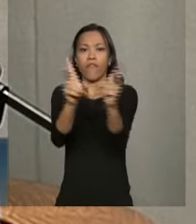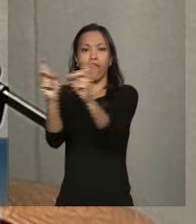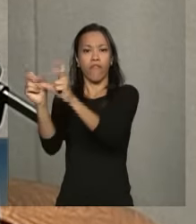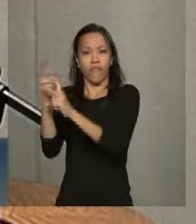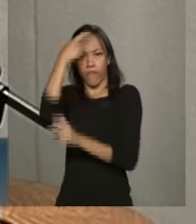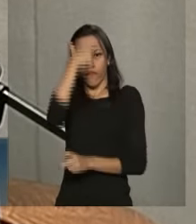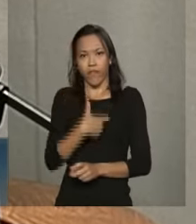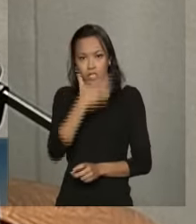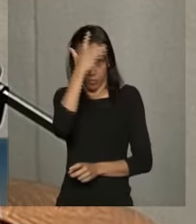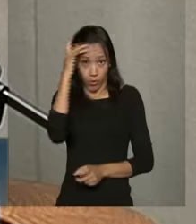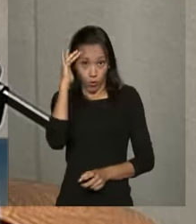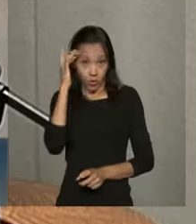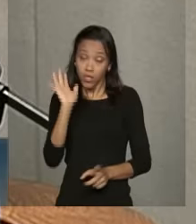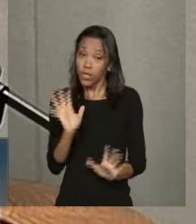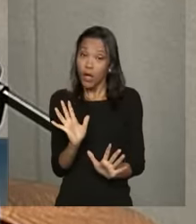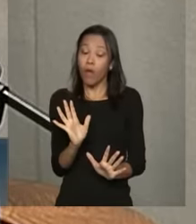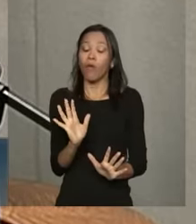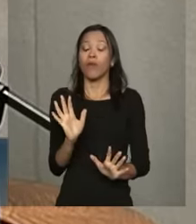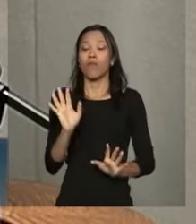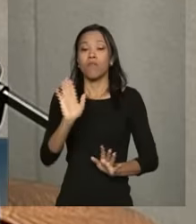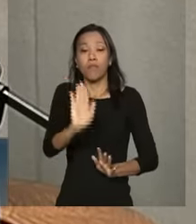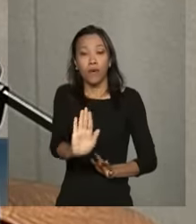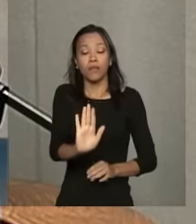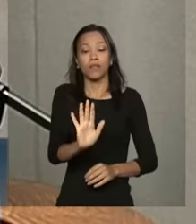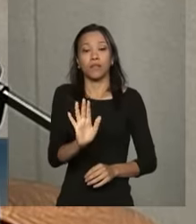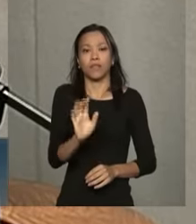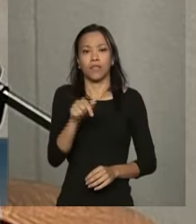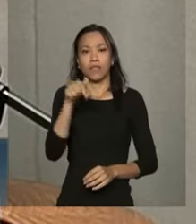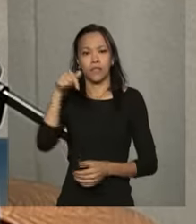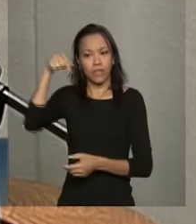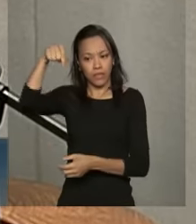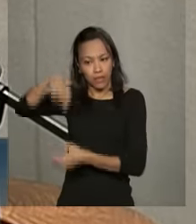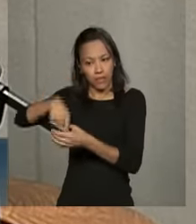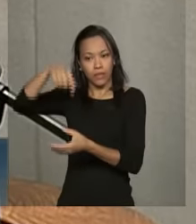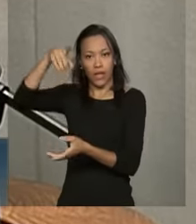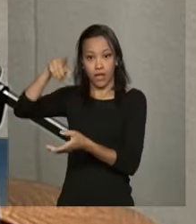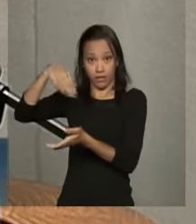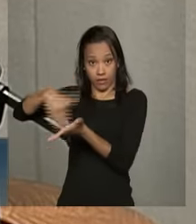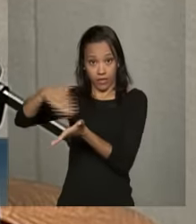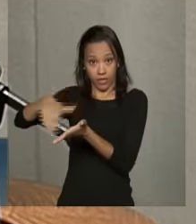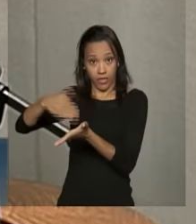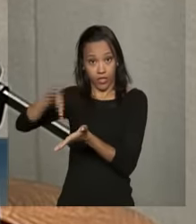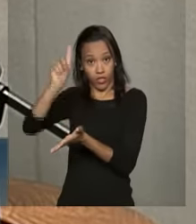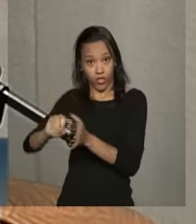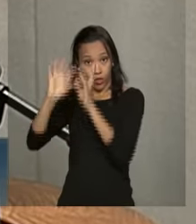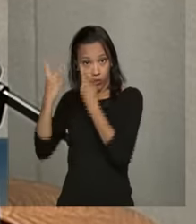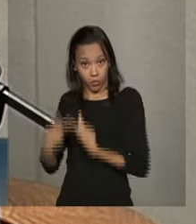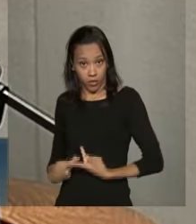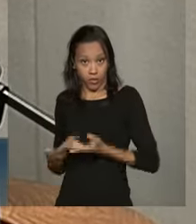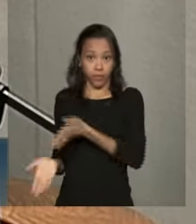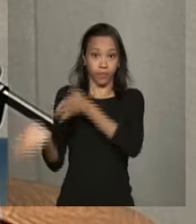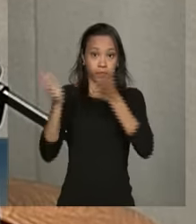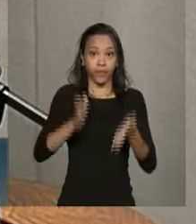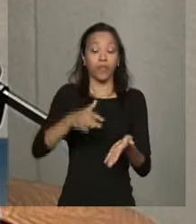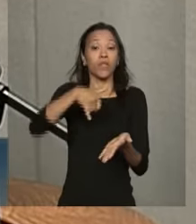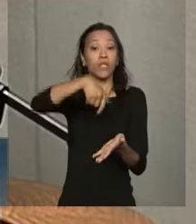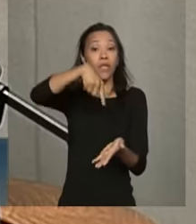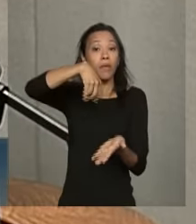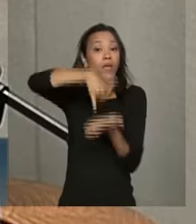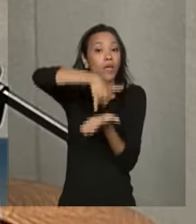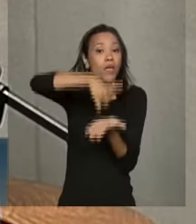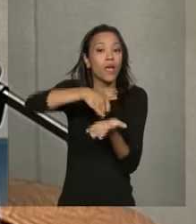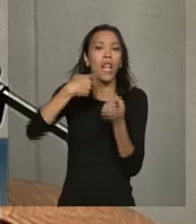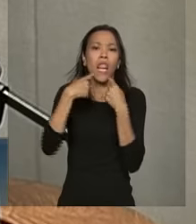dizer que tanto o canal do do da secretaria de direitos humanos como o canal de denúncia da secretaria